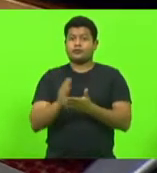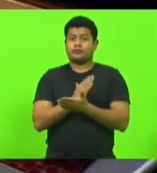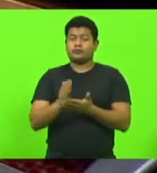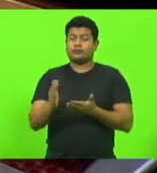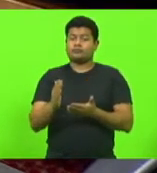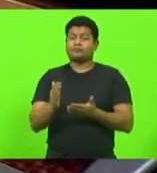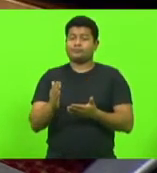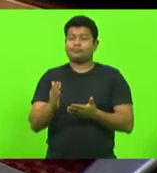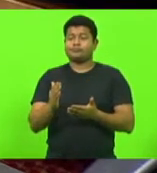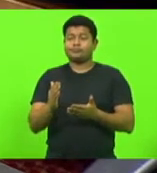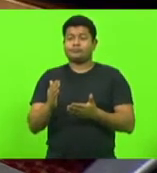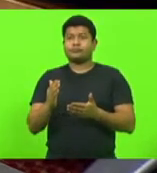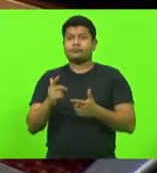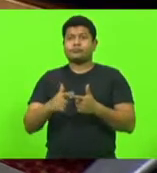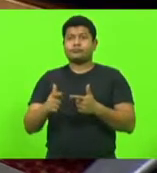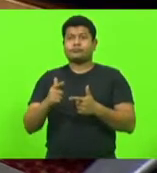que